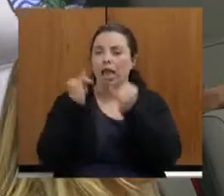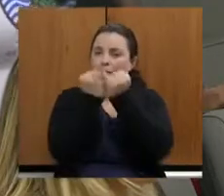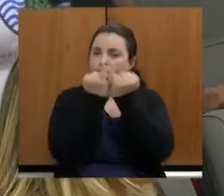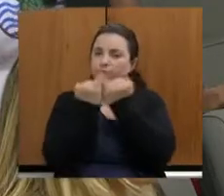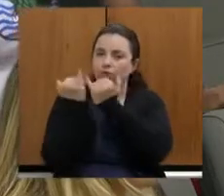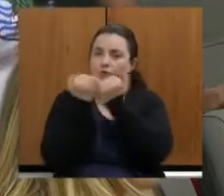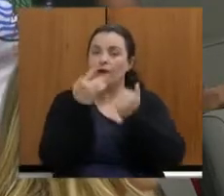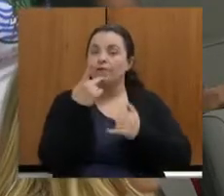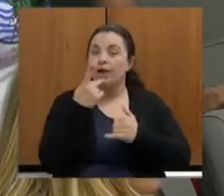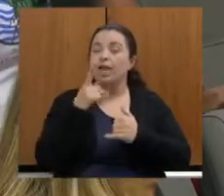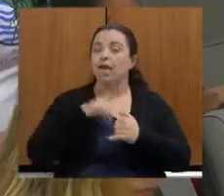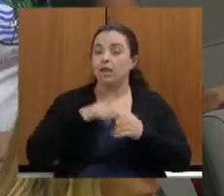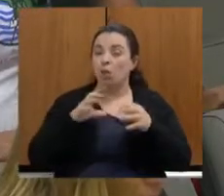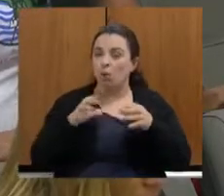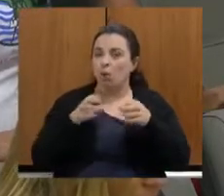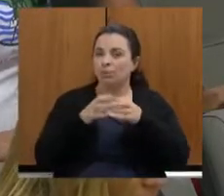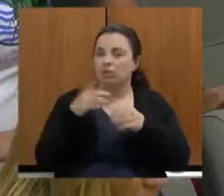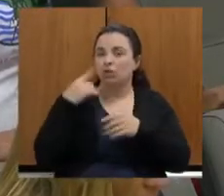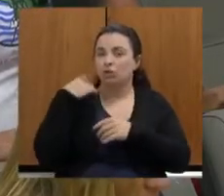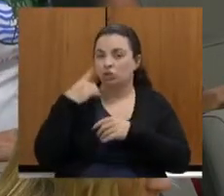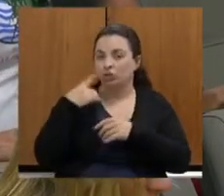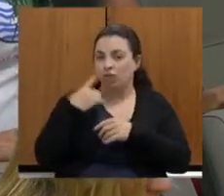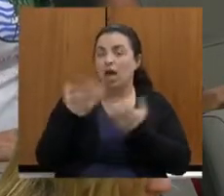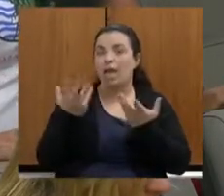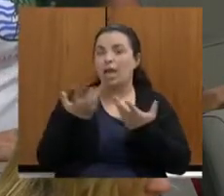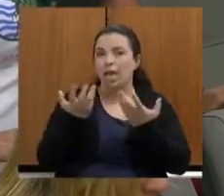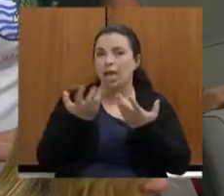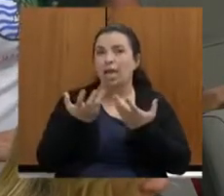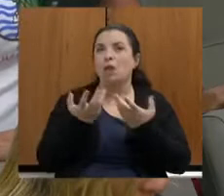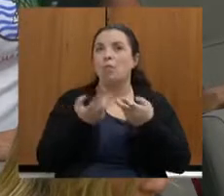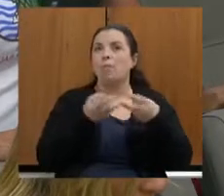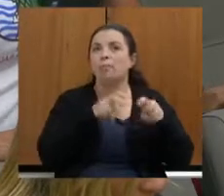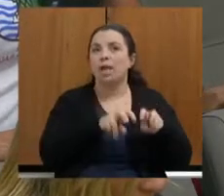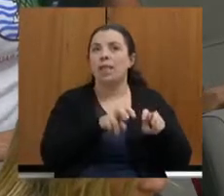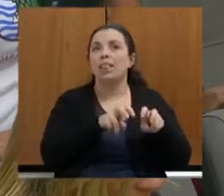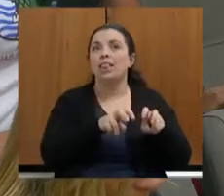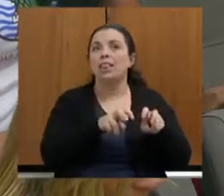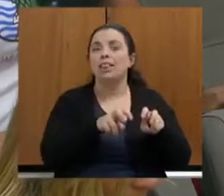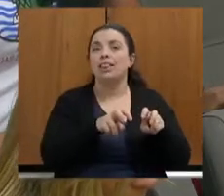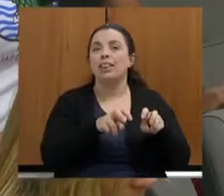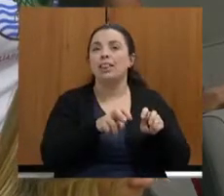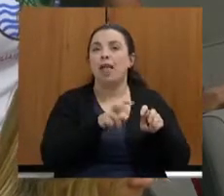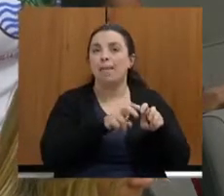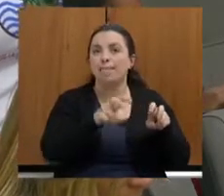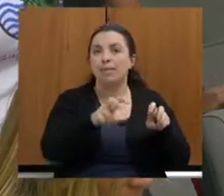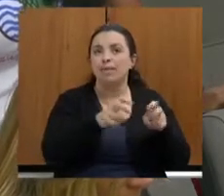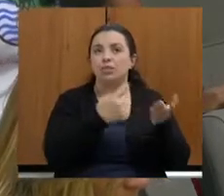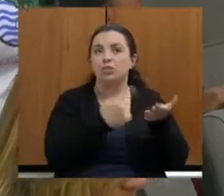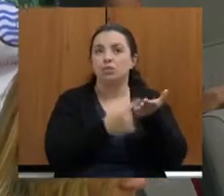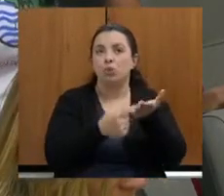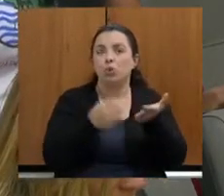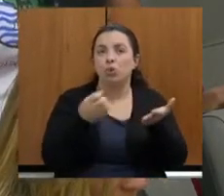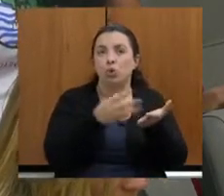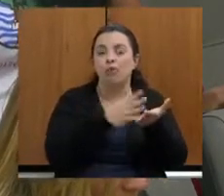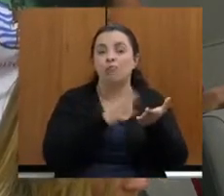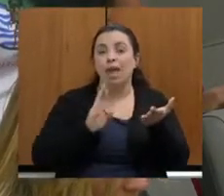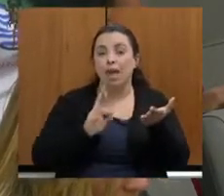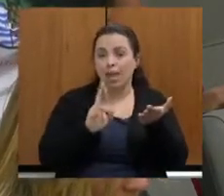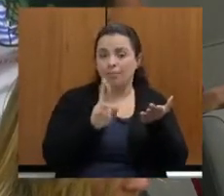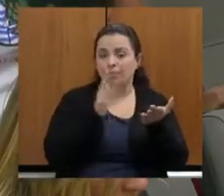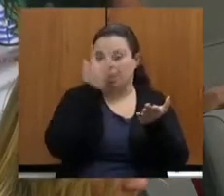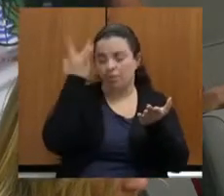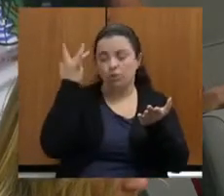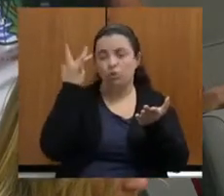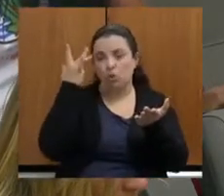uma comissão de advogados querendo lugar na mesa de repactuação para poder representar o atingido atingido não